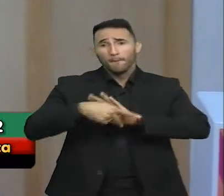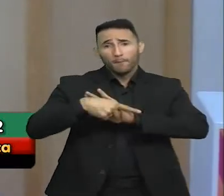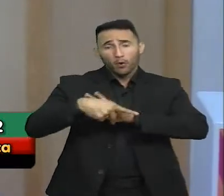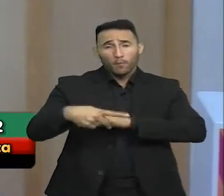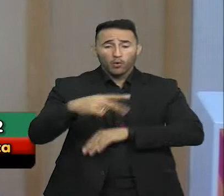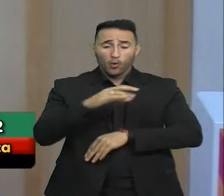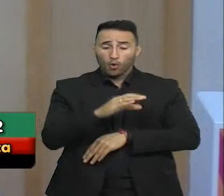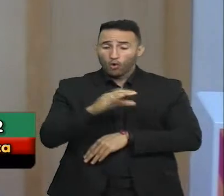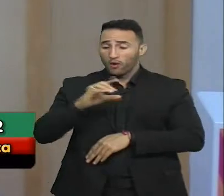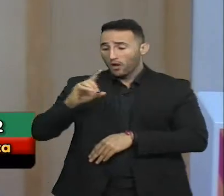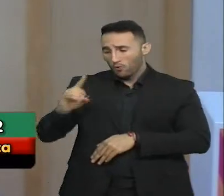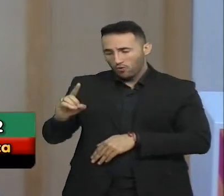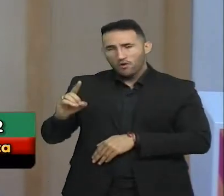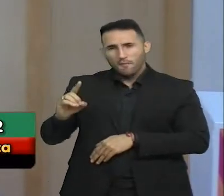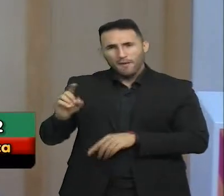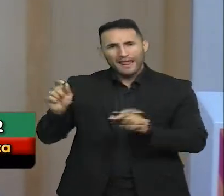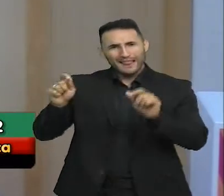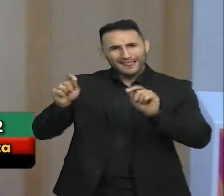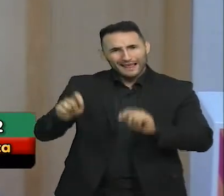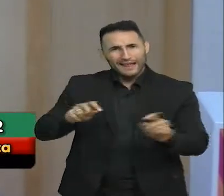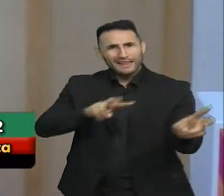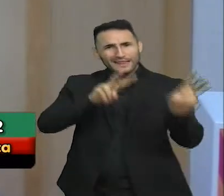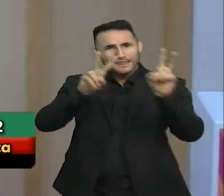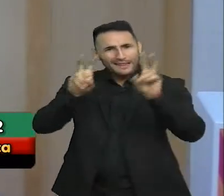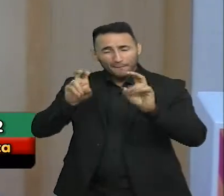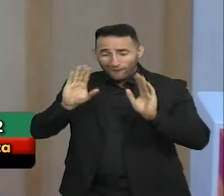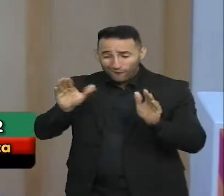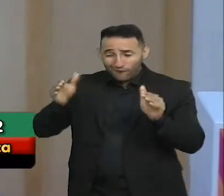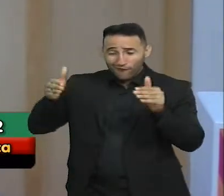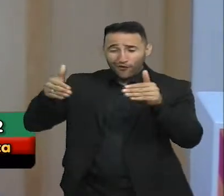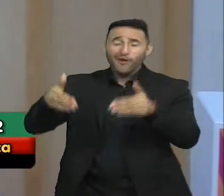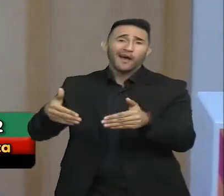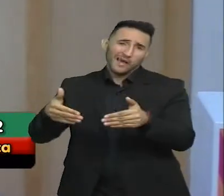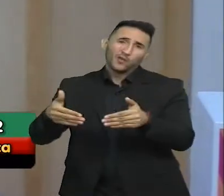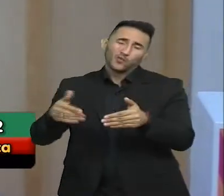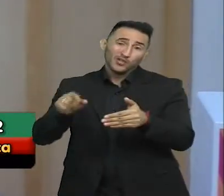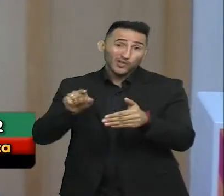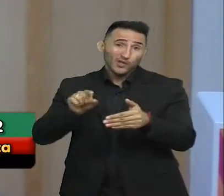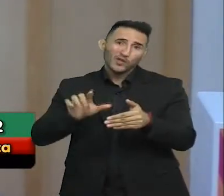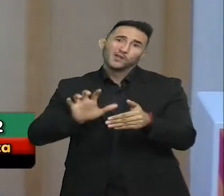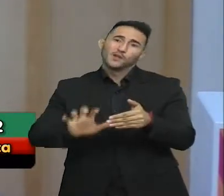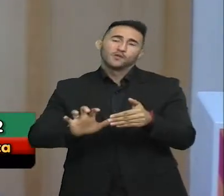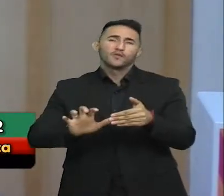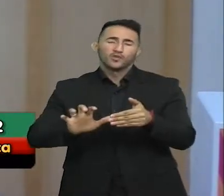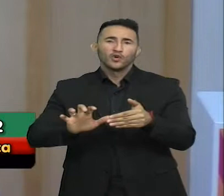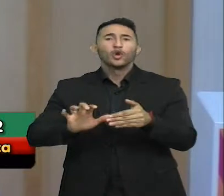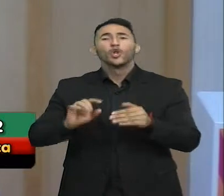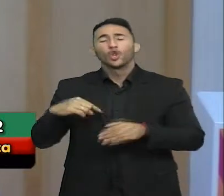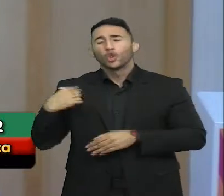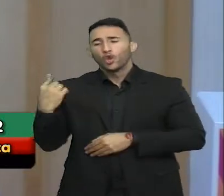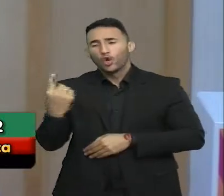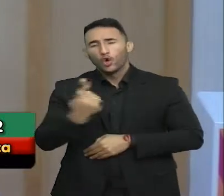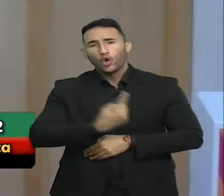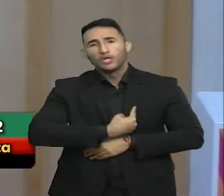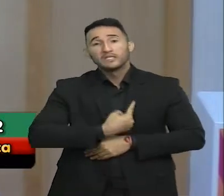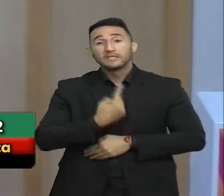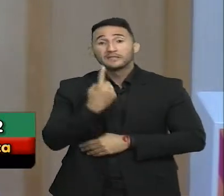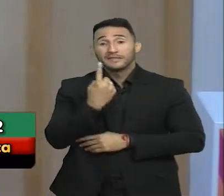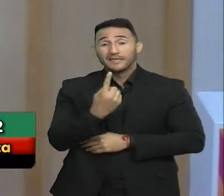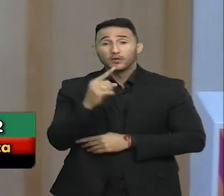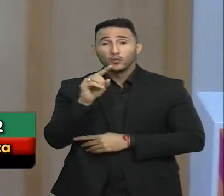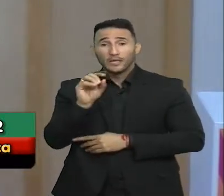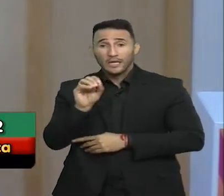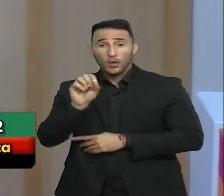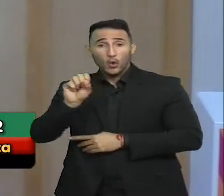coordenadoria para tratar especificamente dessa questão. Somos 108